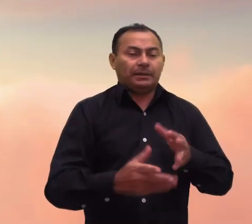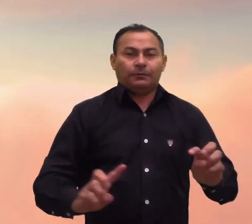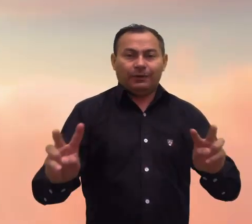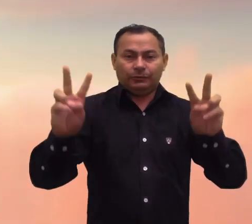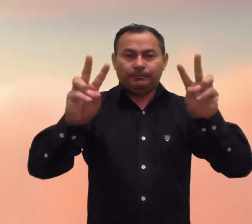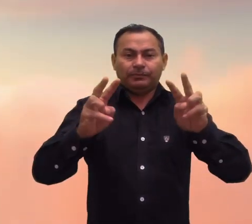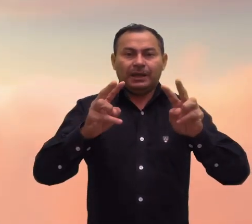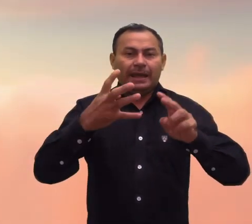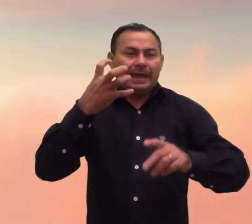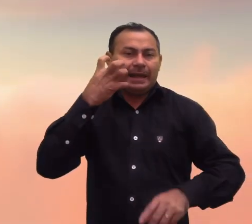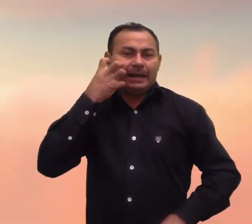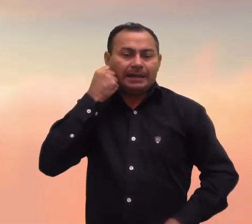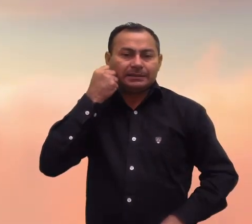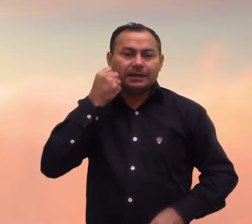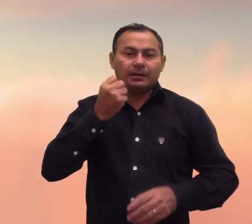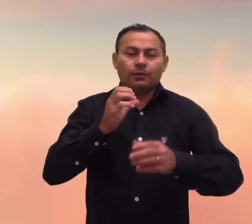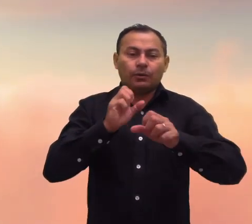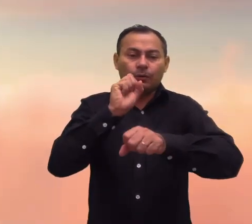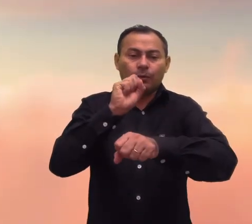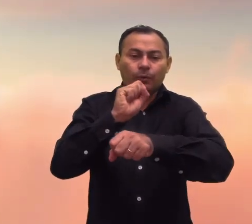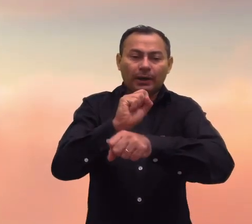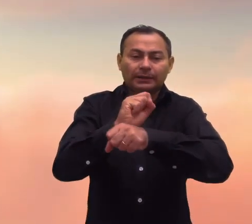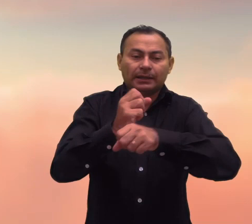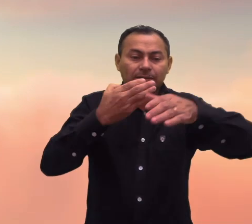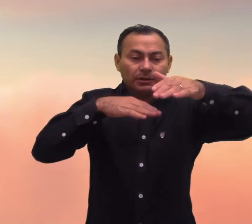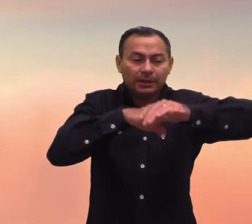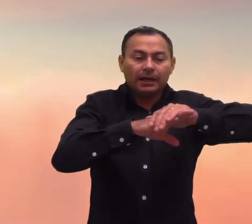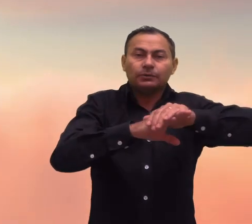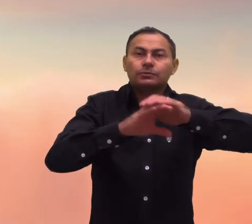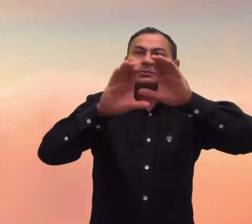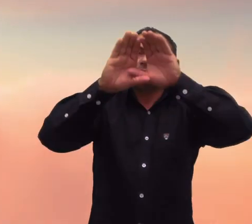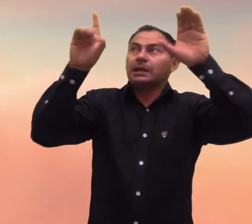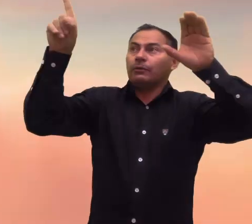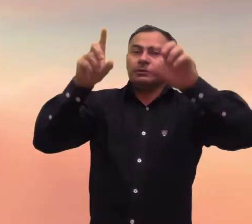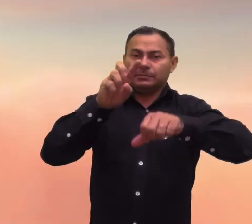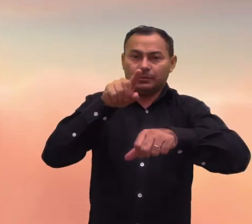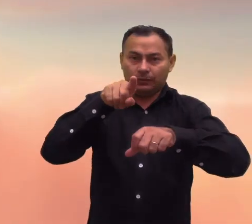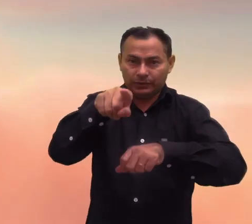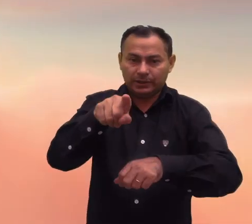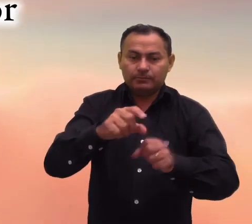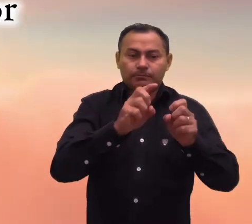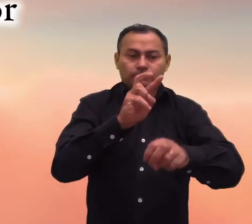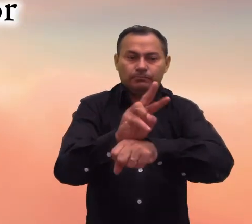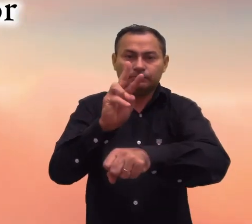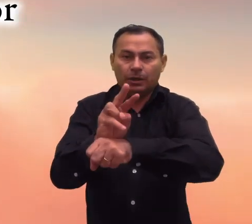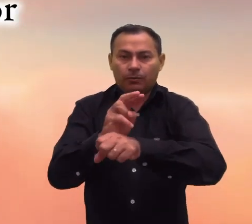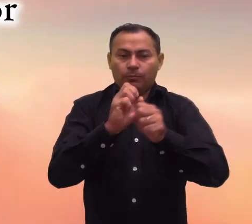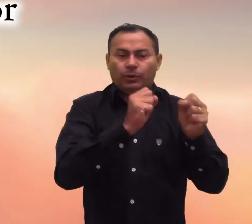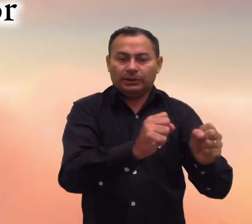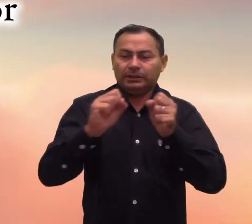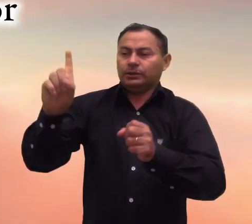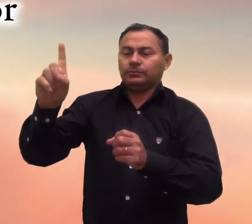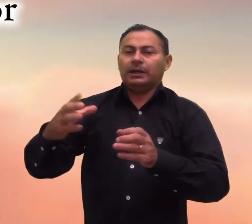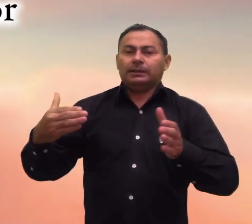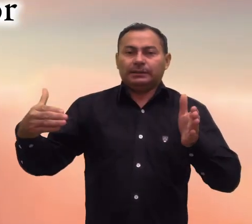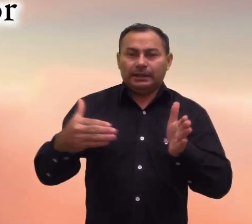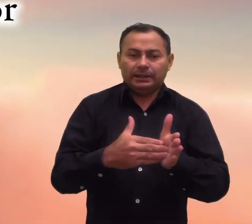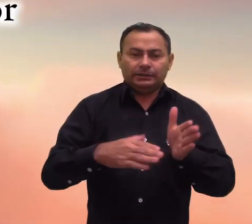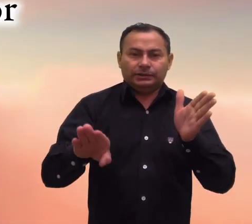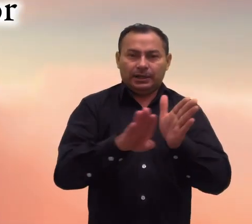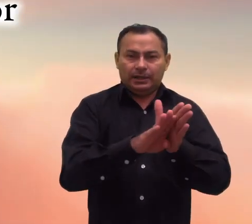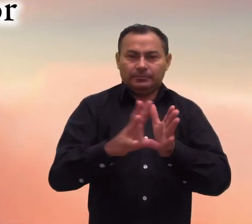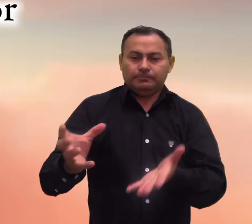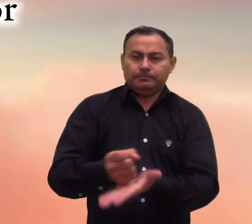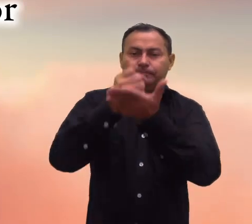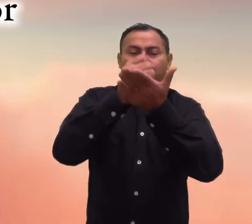o seu valor. Herança guardada nos céus para vocês que, mediante a fé, são protegidos pelo poder de Deus até chegar à